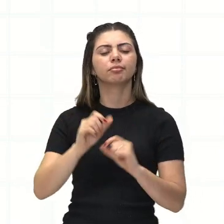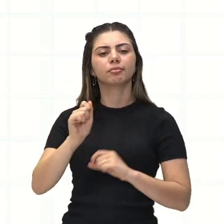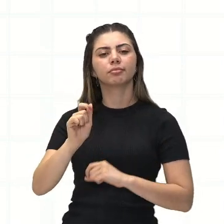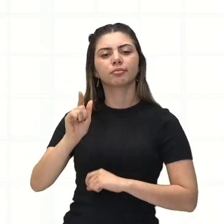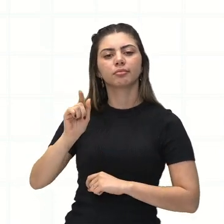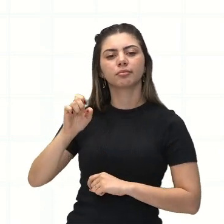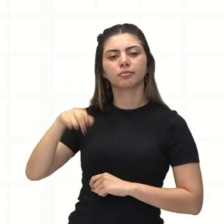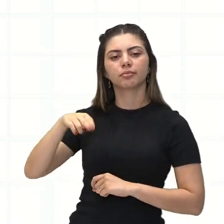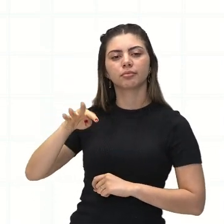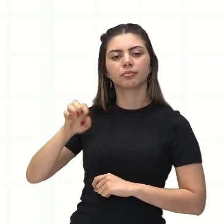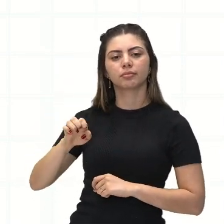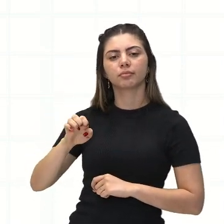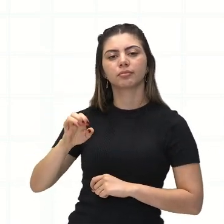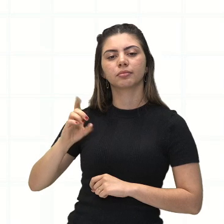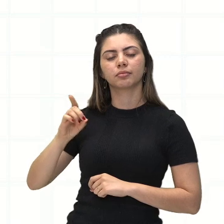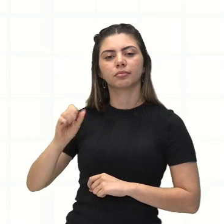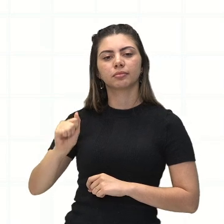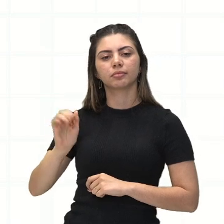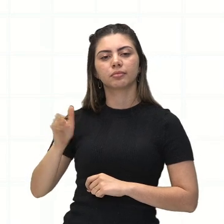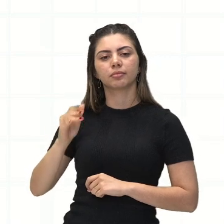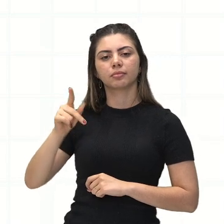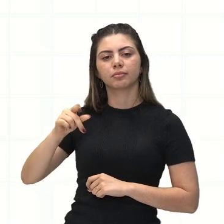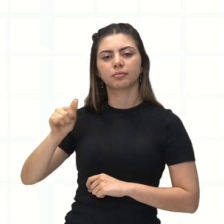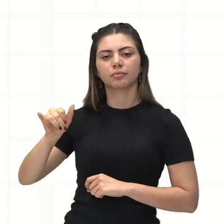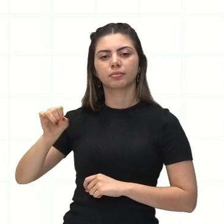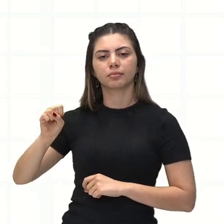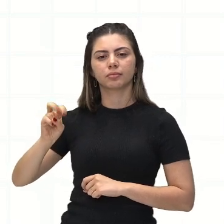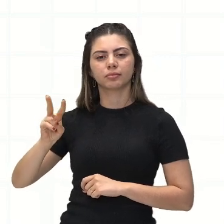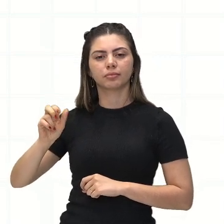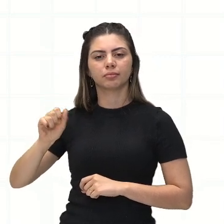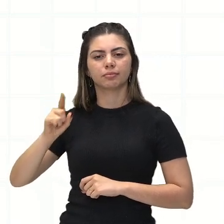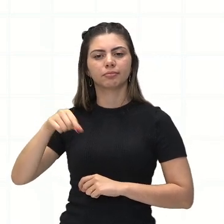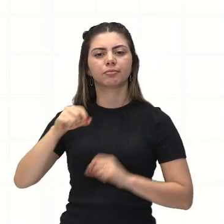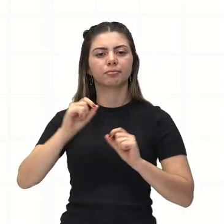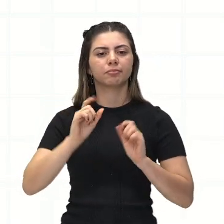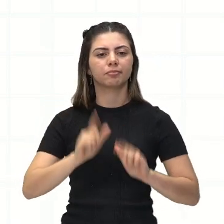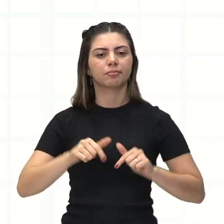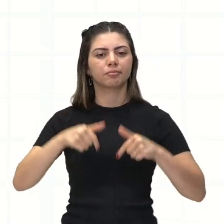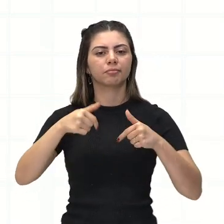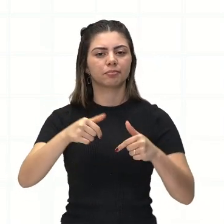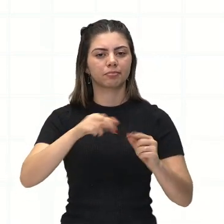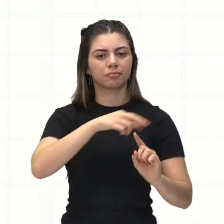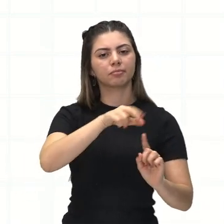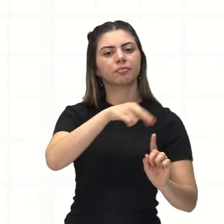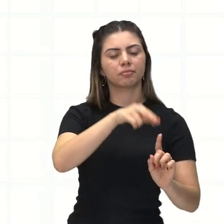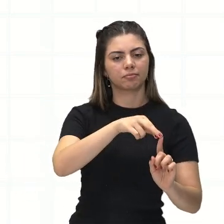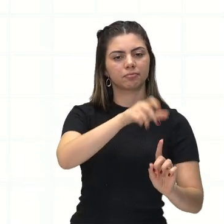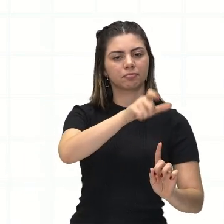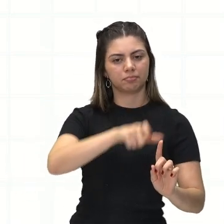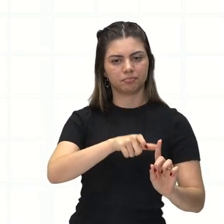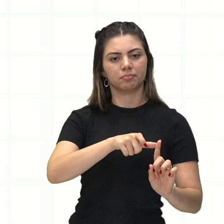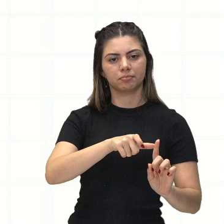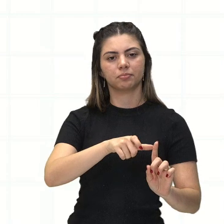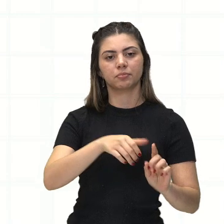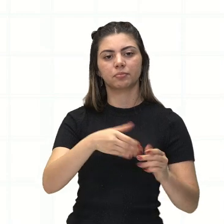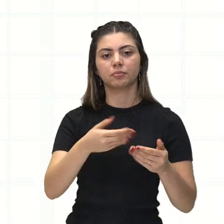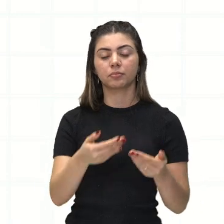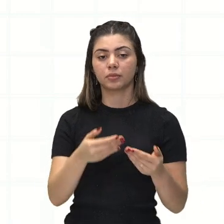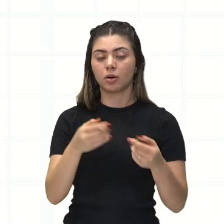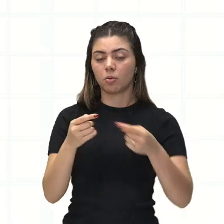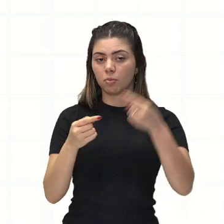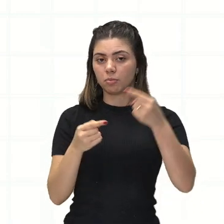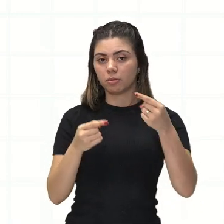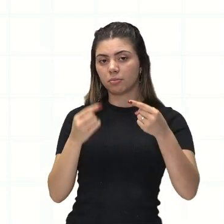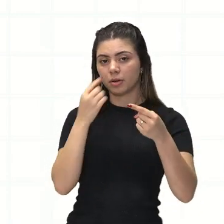verbo na voz passiva. Muito atentos para isso. Então, complemento verbal. Vou complementar o sentido de um nome e não